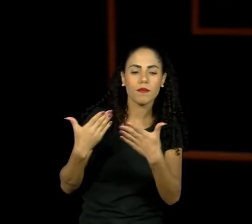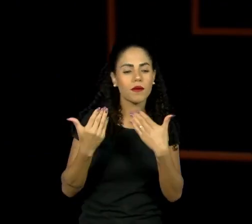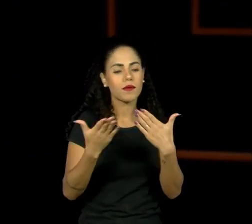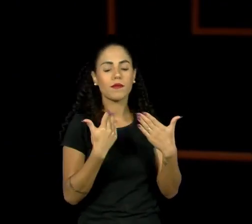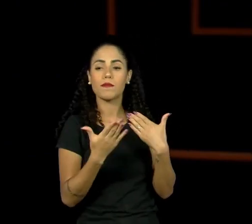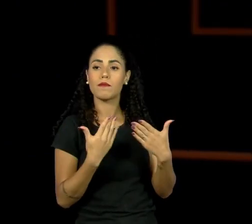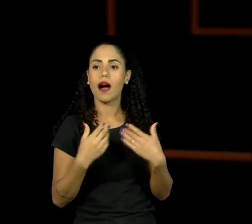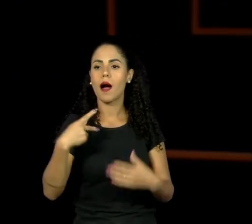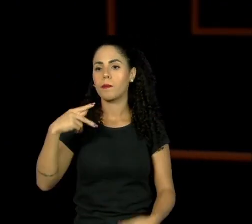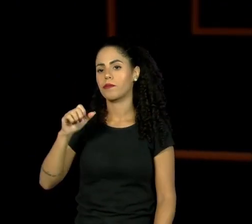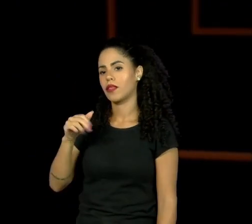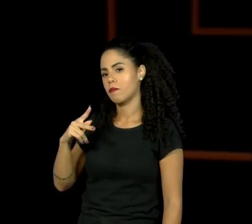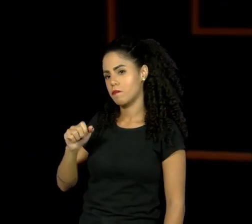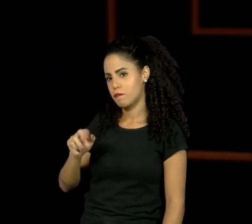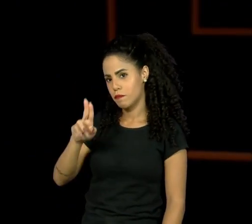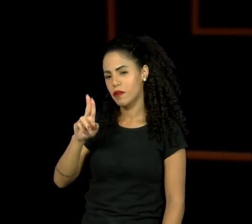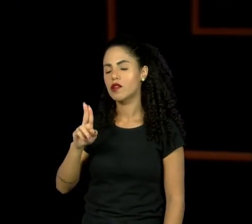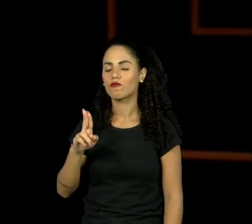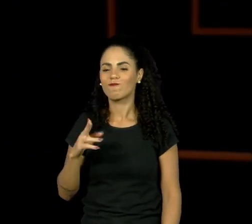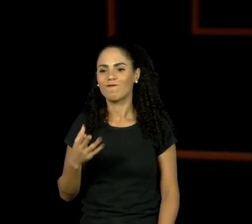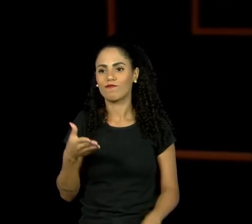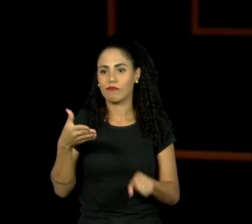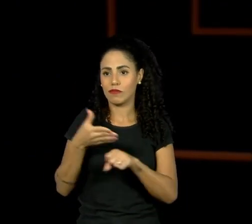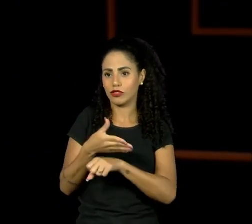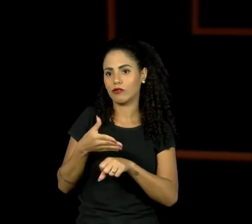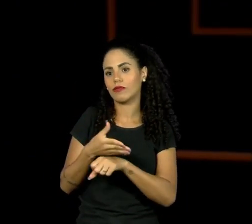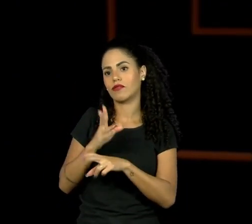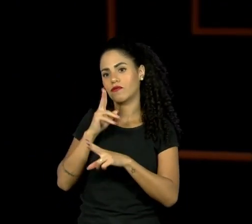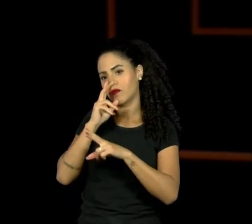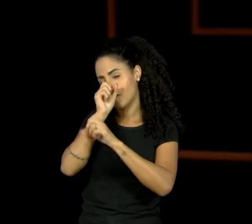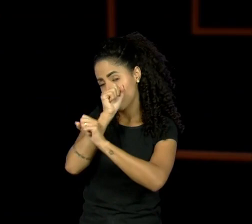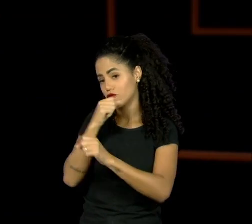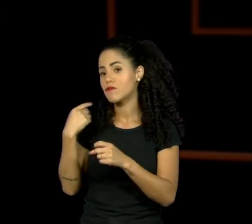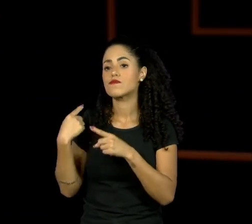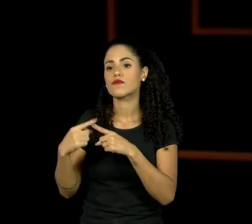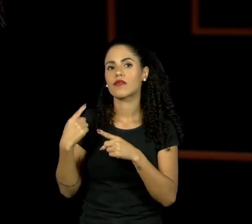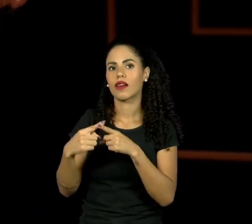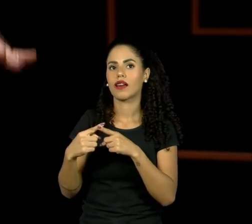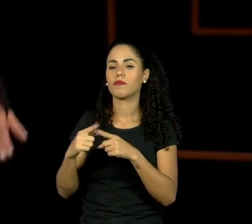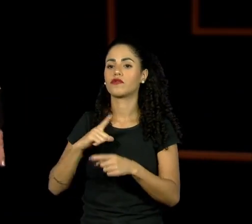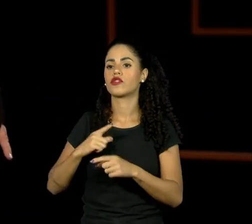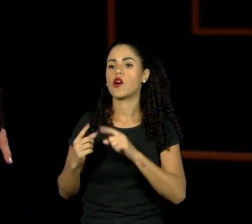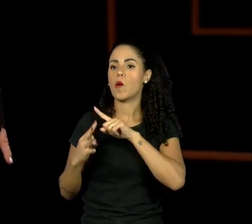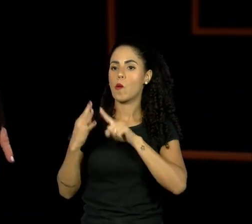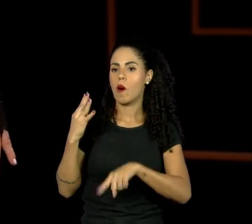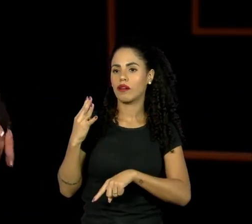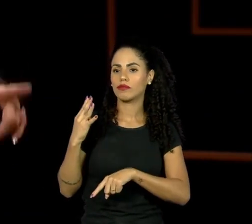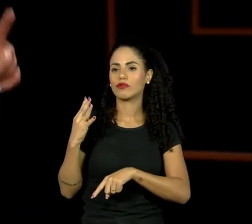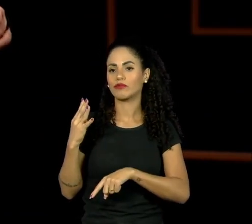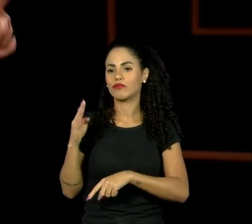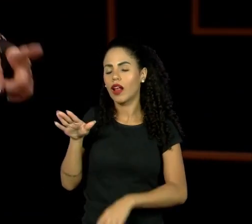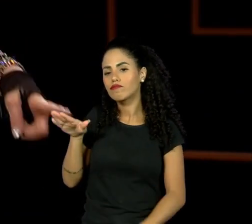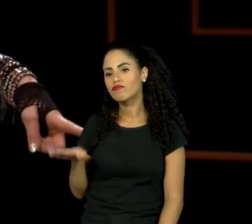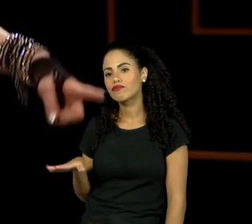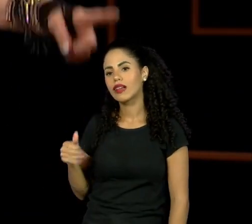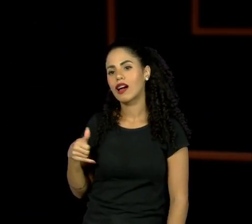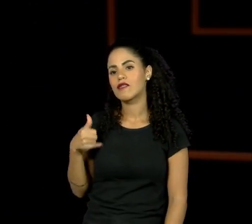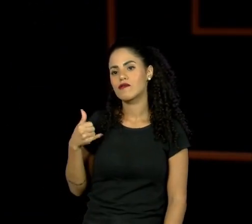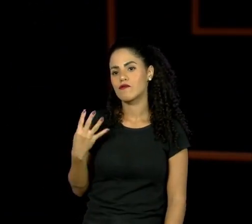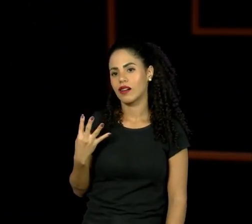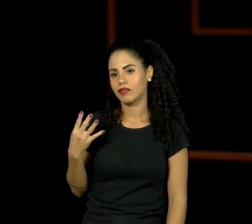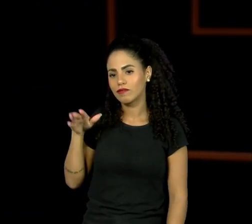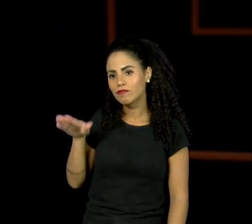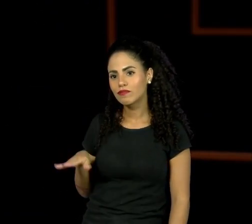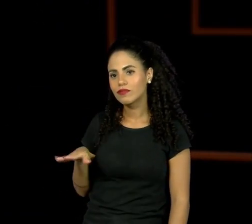tem uma participação fortíssima no Acabou Chorar. Porque ela tinha 4 anos de idade. Engraçado que depois eu fui a